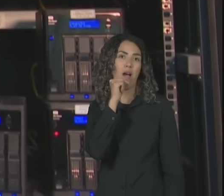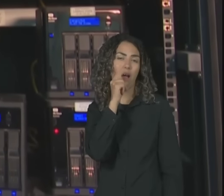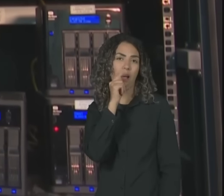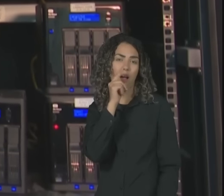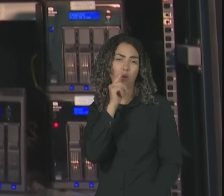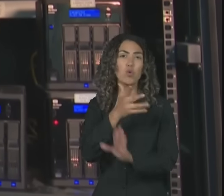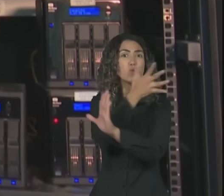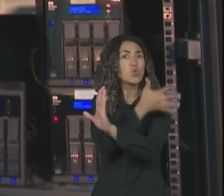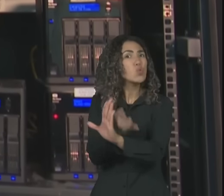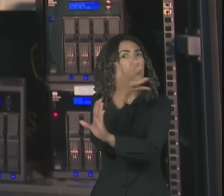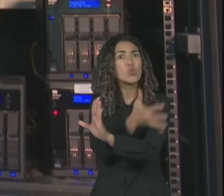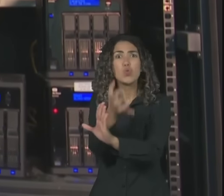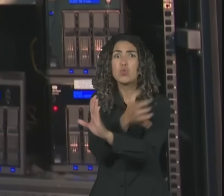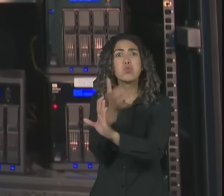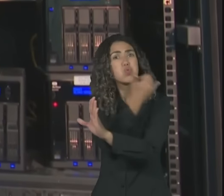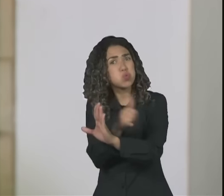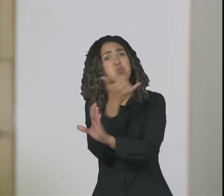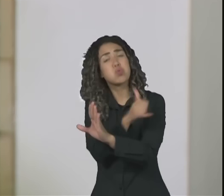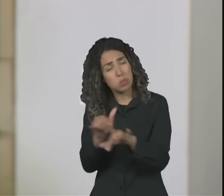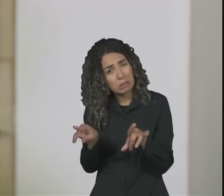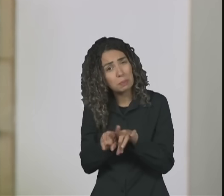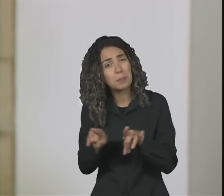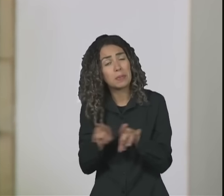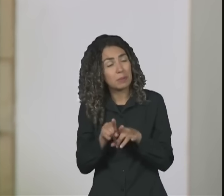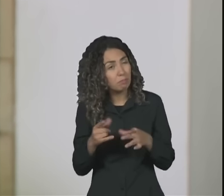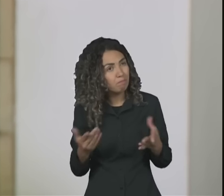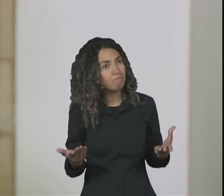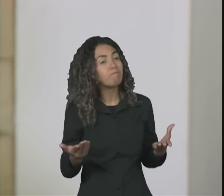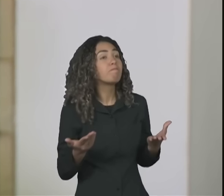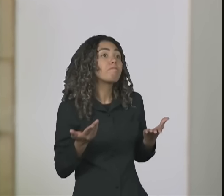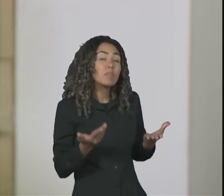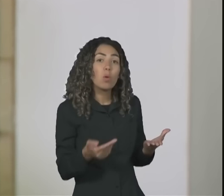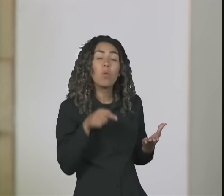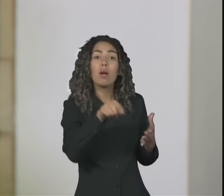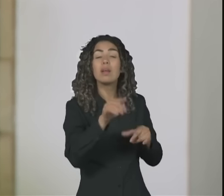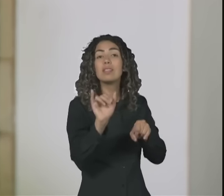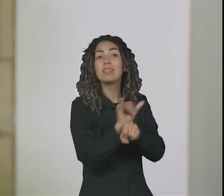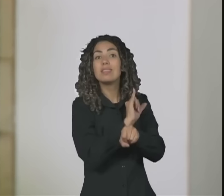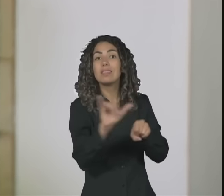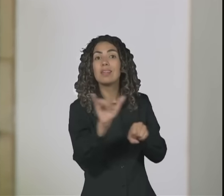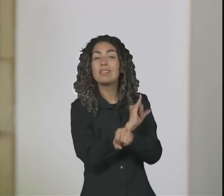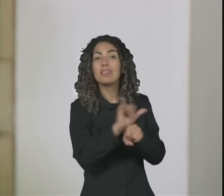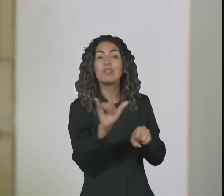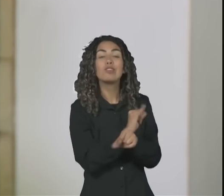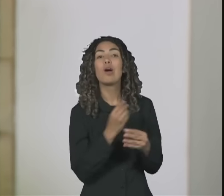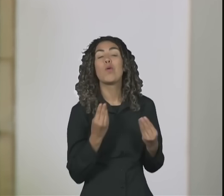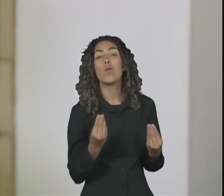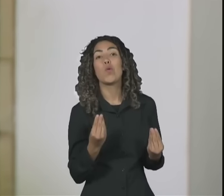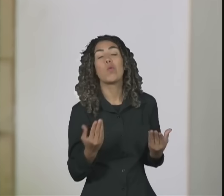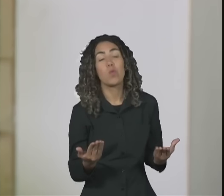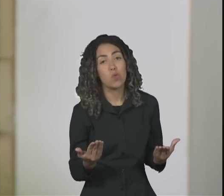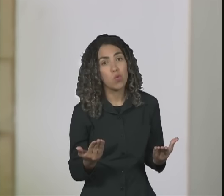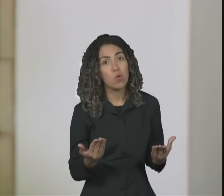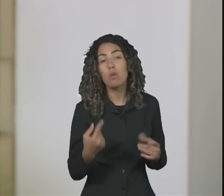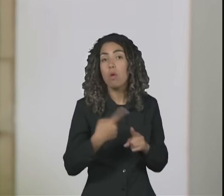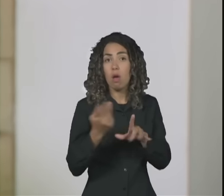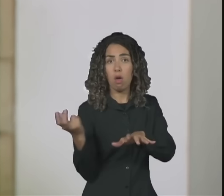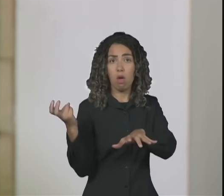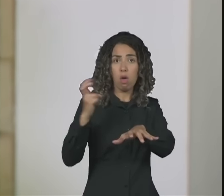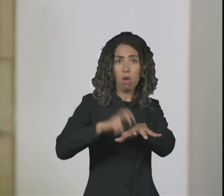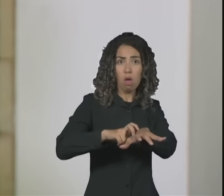muita energia. A rota tecnológica adotada pelas big